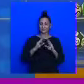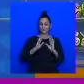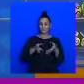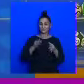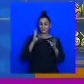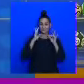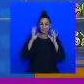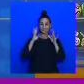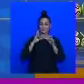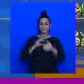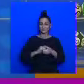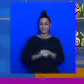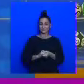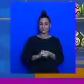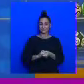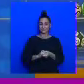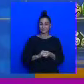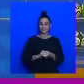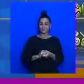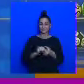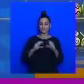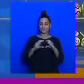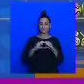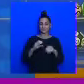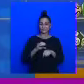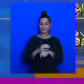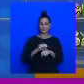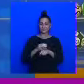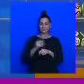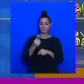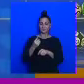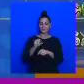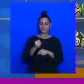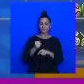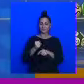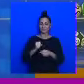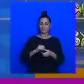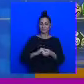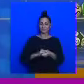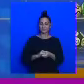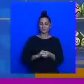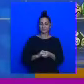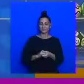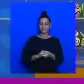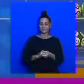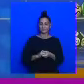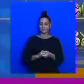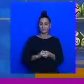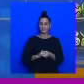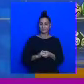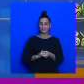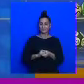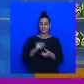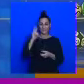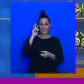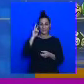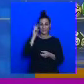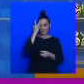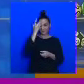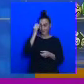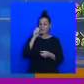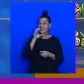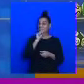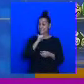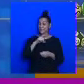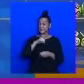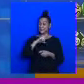Caixa. Já pensou? Bola cinza, número 18. Cinza, 18. Lembrando, amanhã,